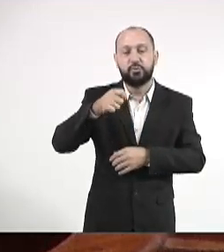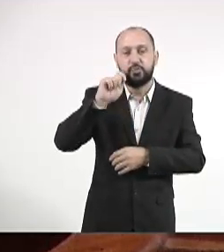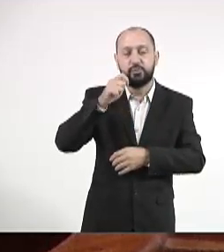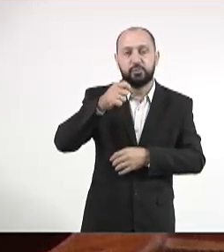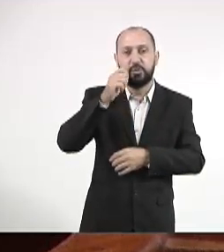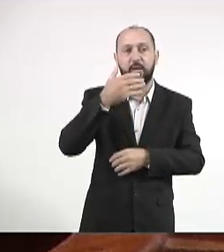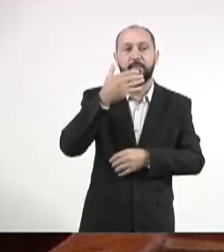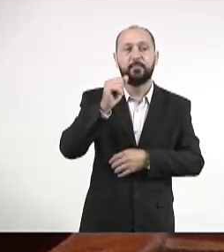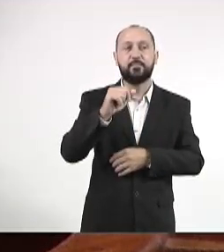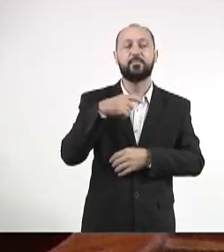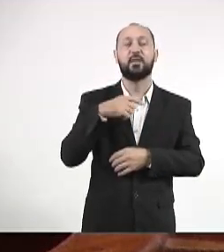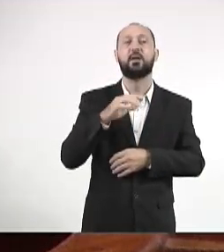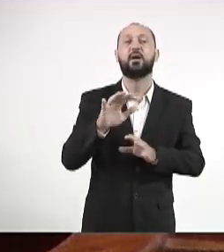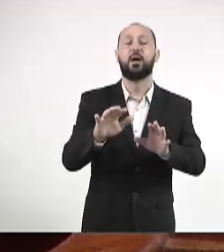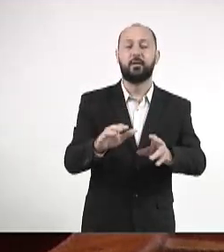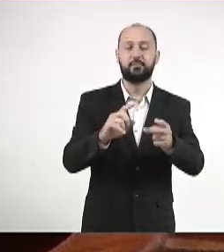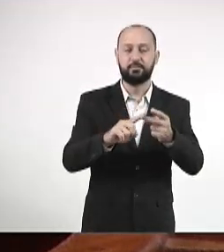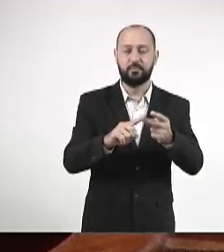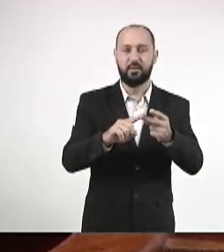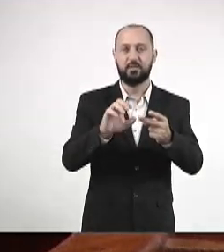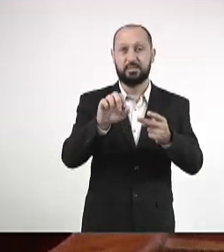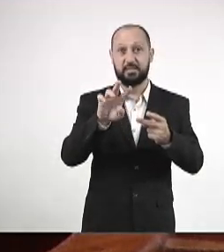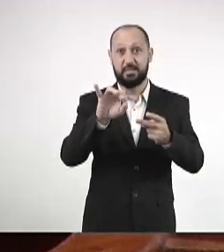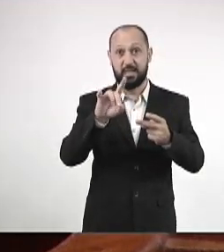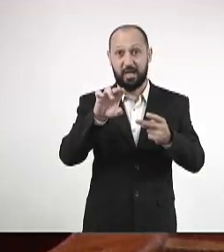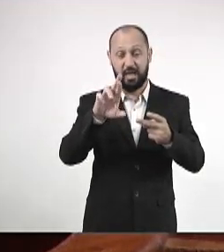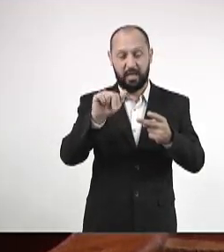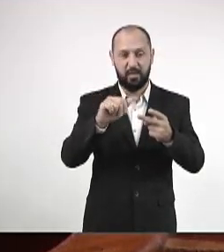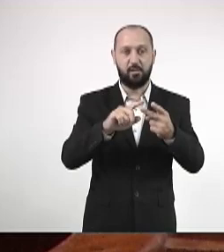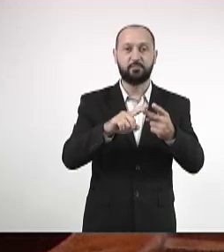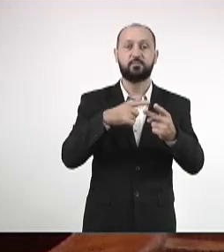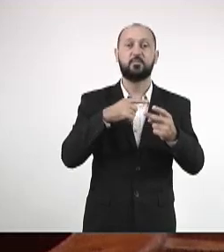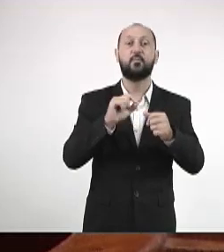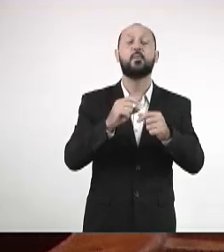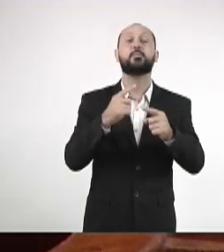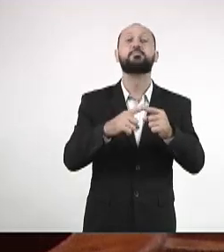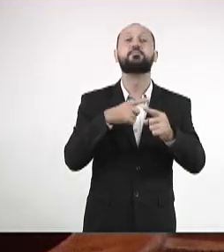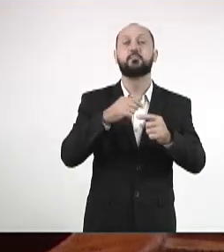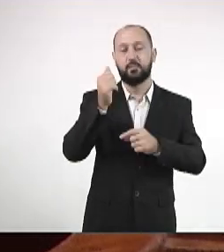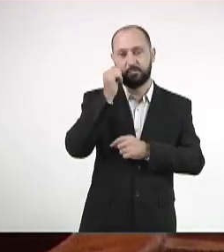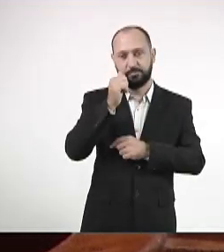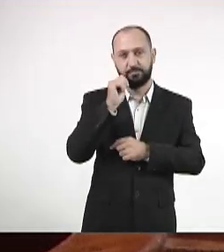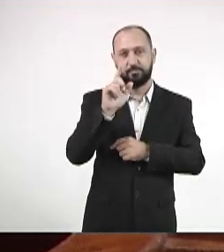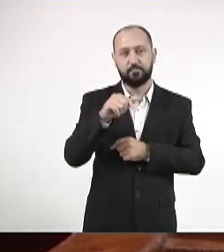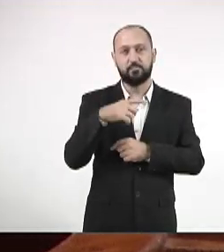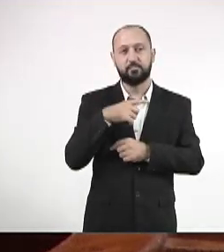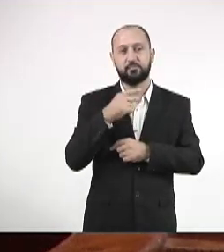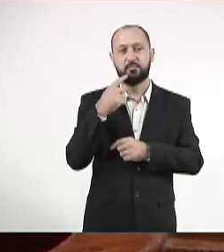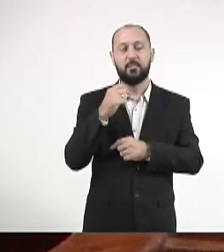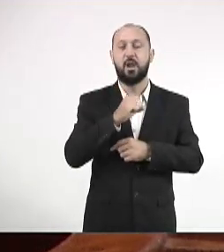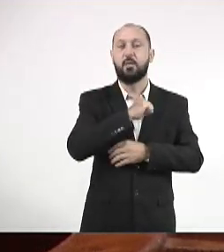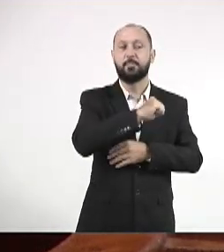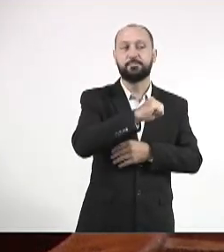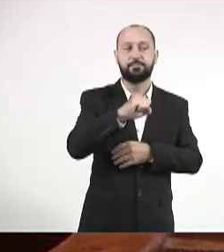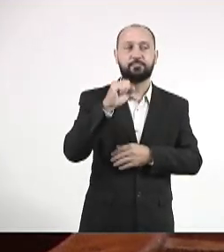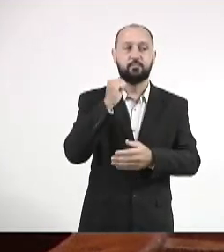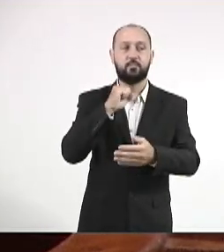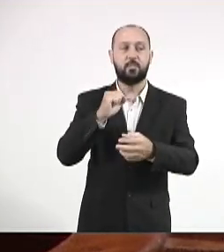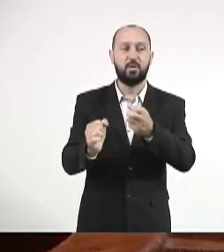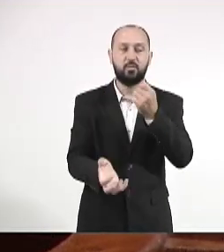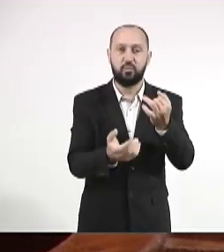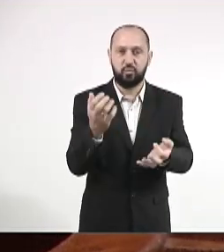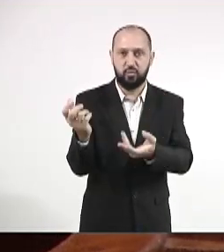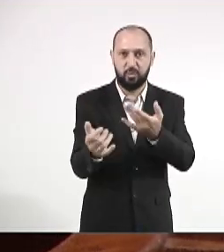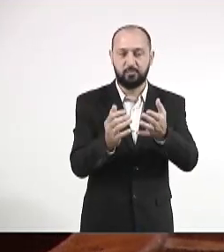toma, o chá de camomila, de erva cidreira. Esse era o motivo pelo qual as mulheres eram assassinadas e queimadas